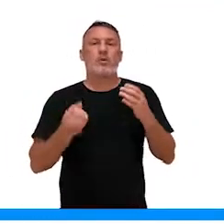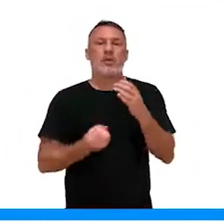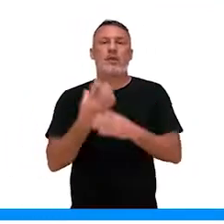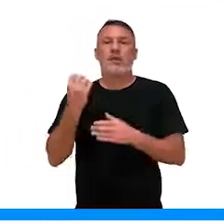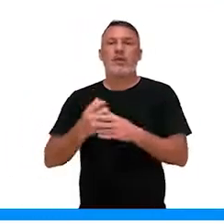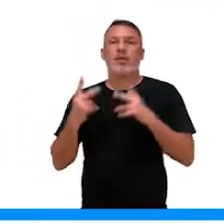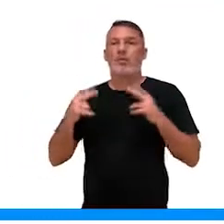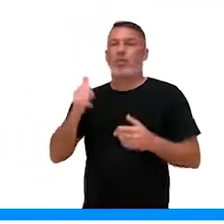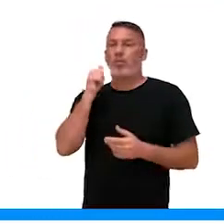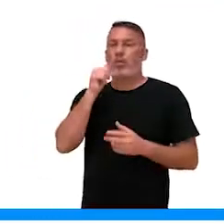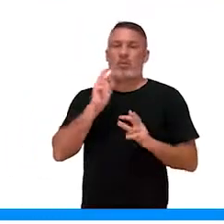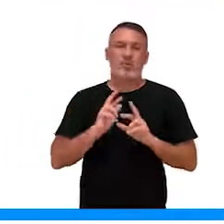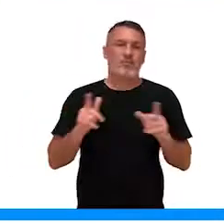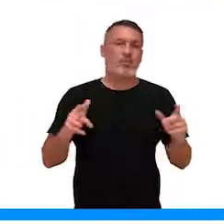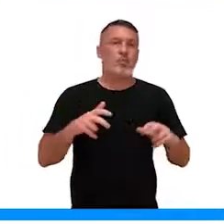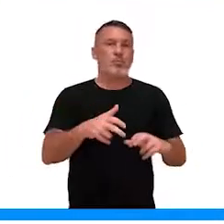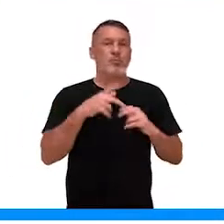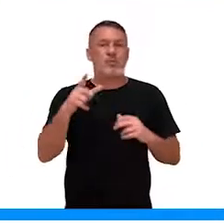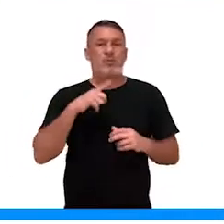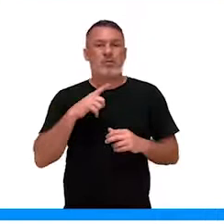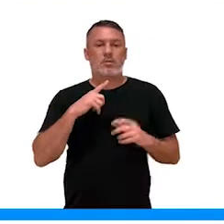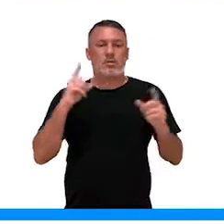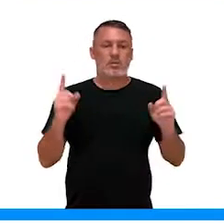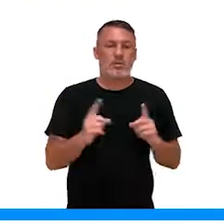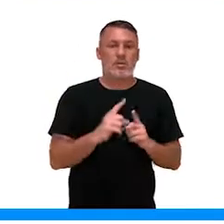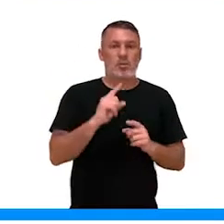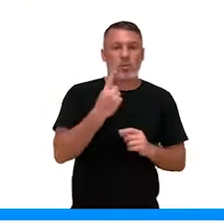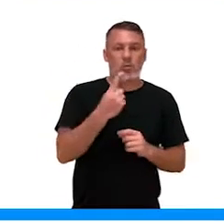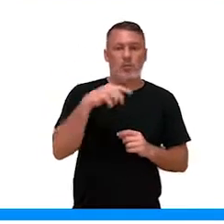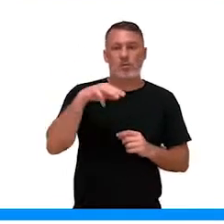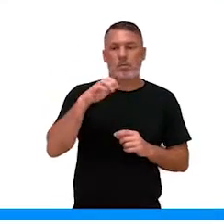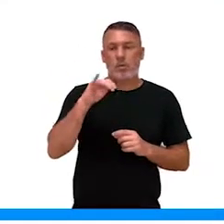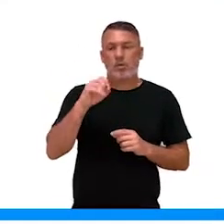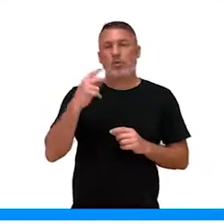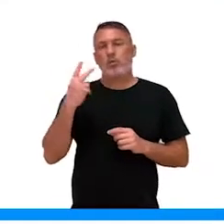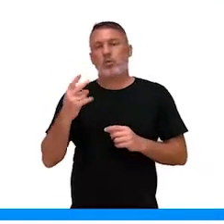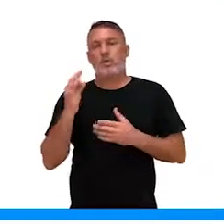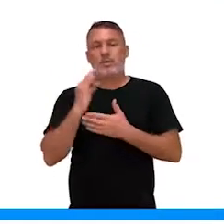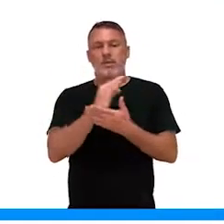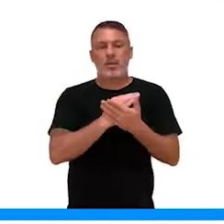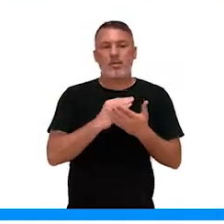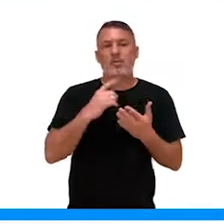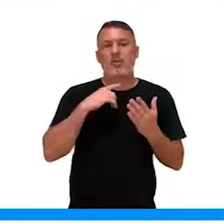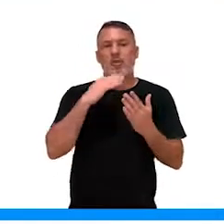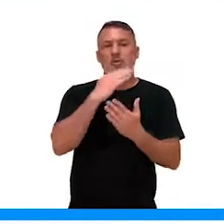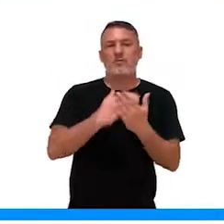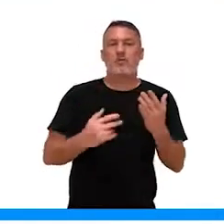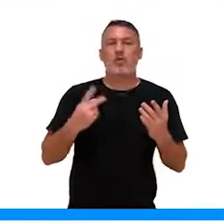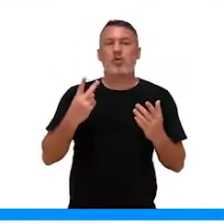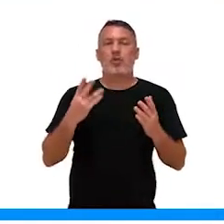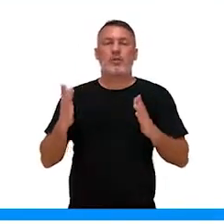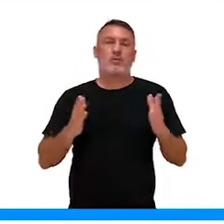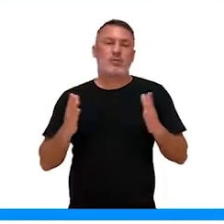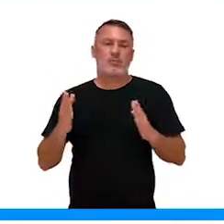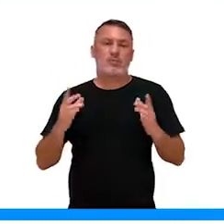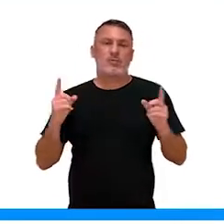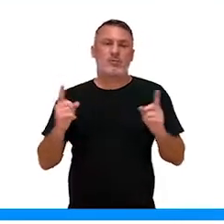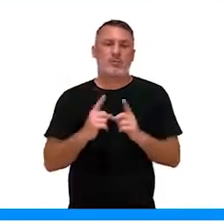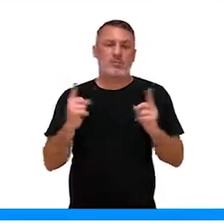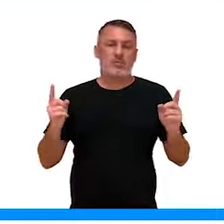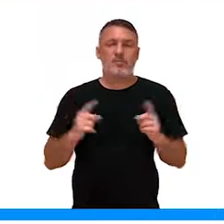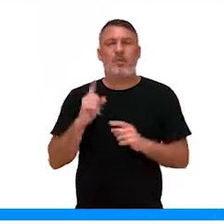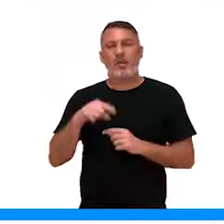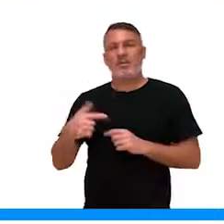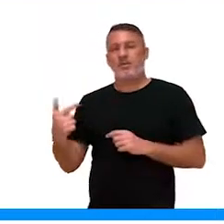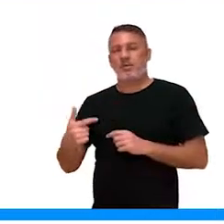vai ter formação de corpúsculo igual na mulher. Então, através da meiose 1, vão produzir 2 células de mesmo